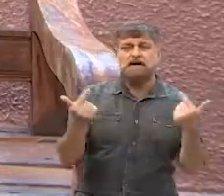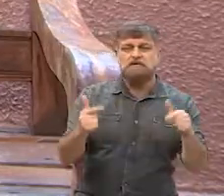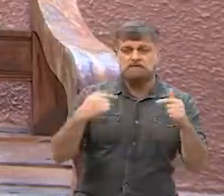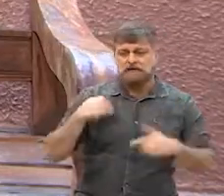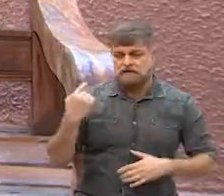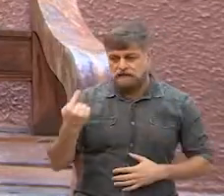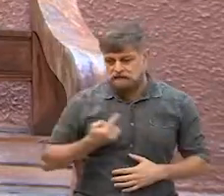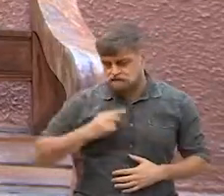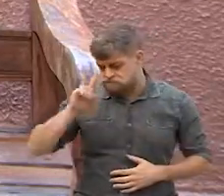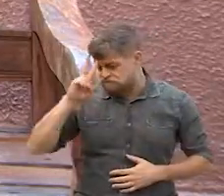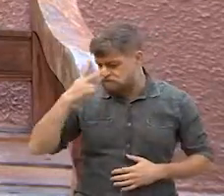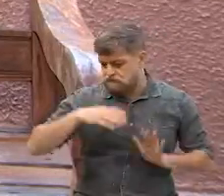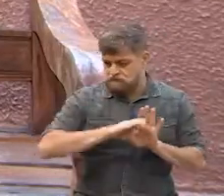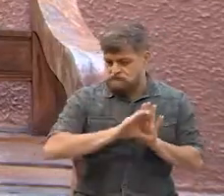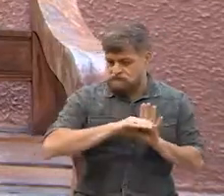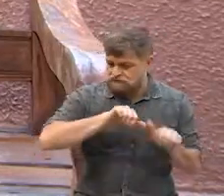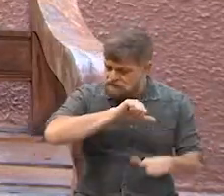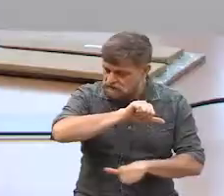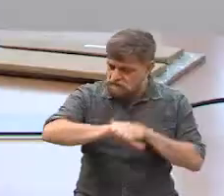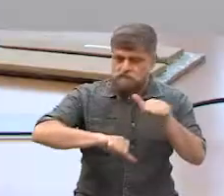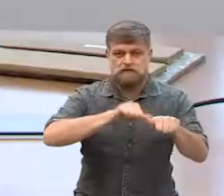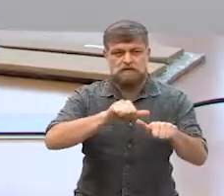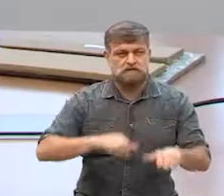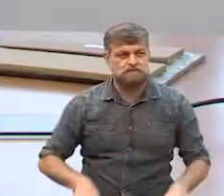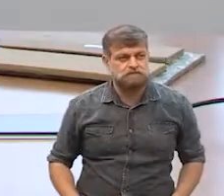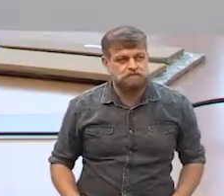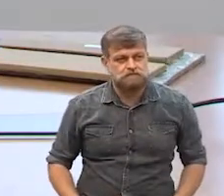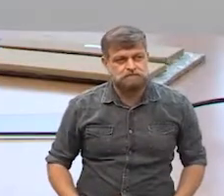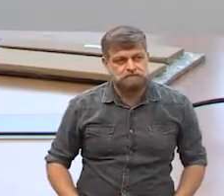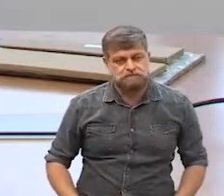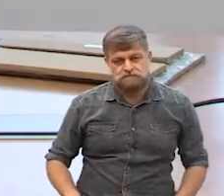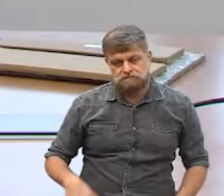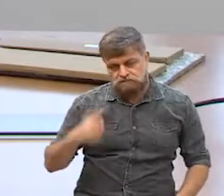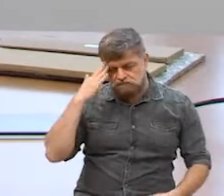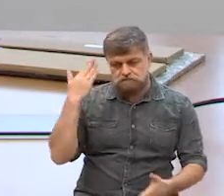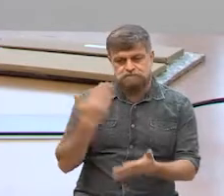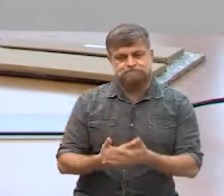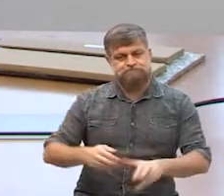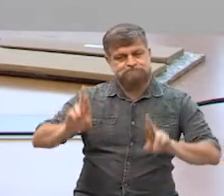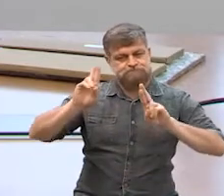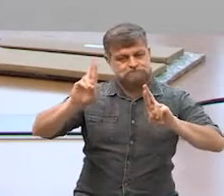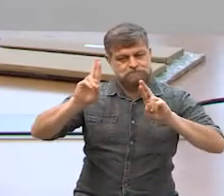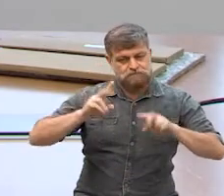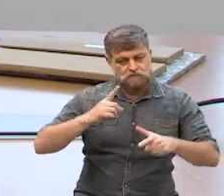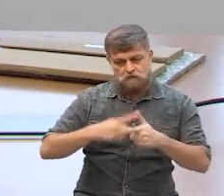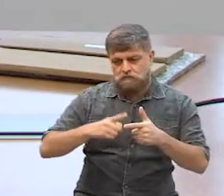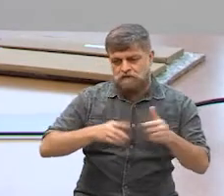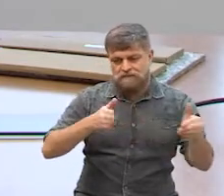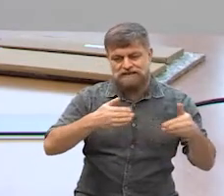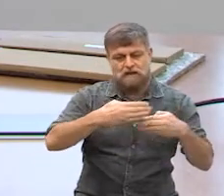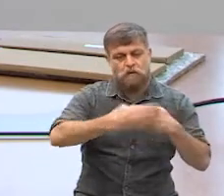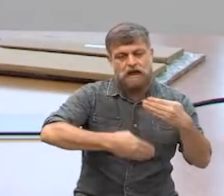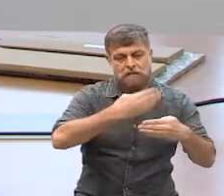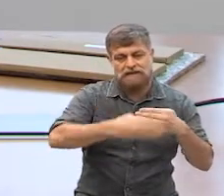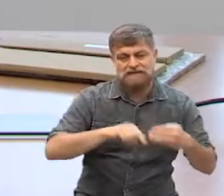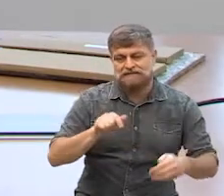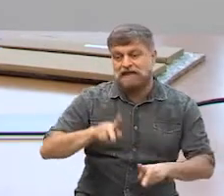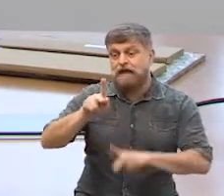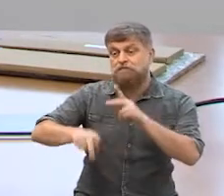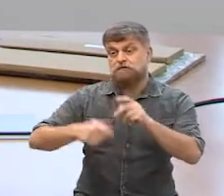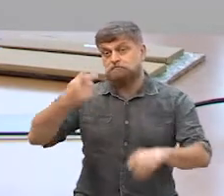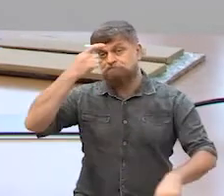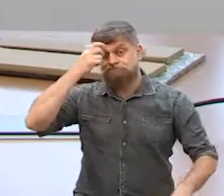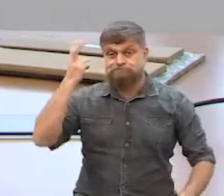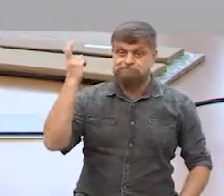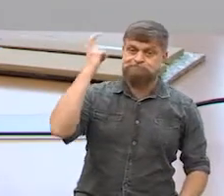gente ir mudando os conceitos e paradigmas, né? Eu aposto que o problema não é a embalagem, o problema é a cultura das